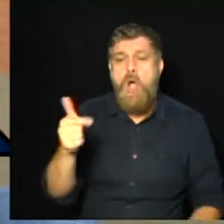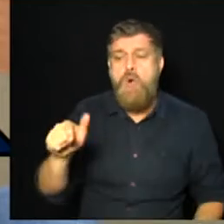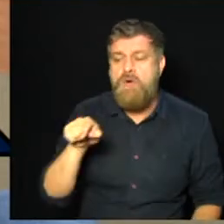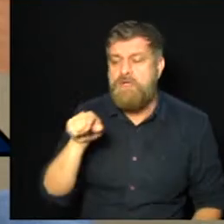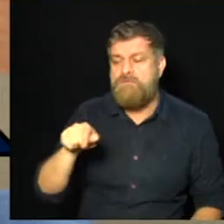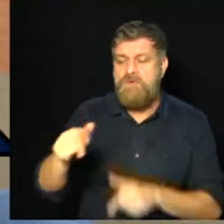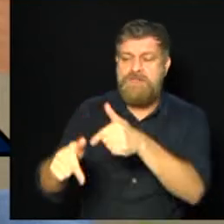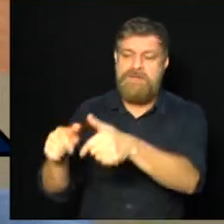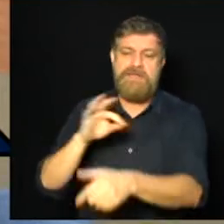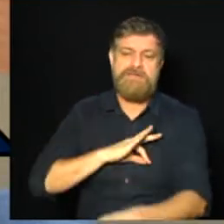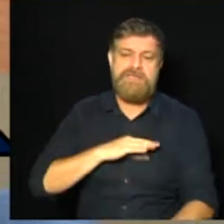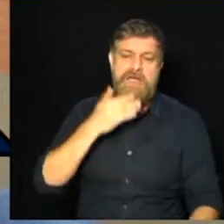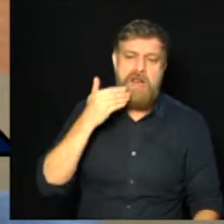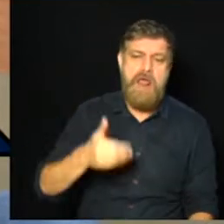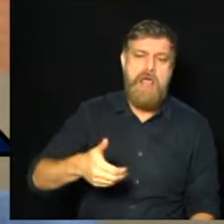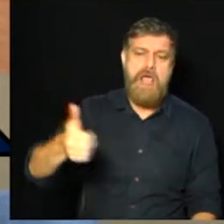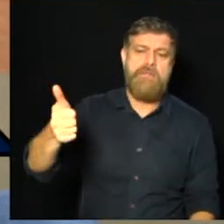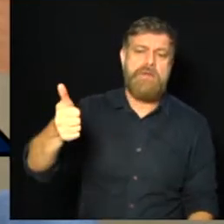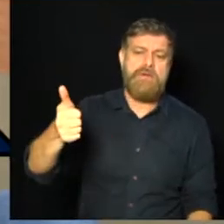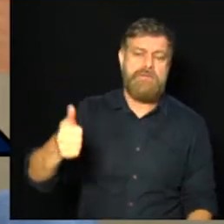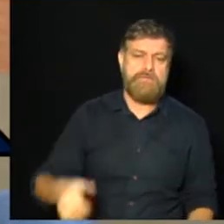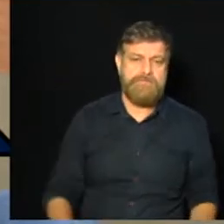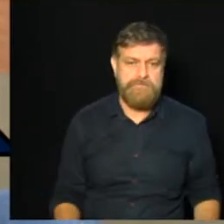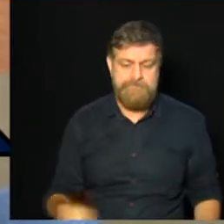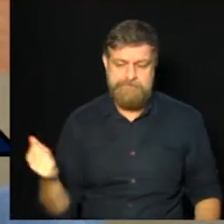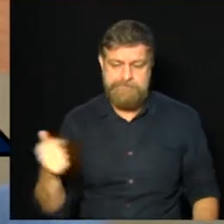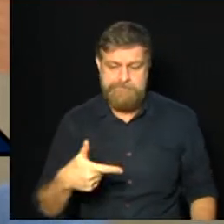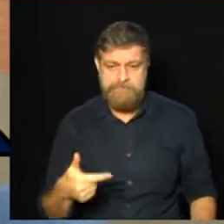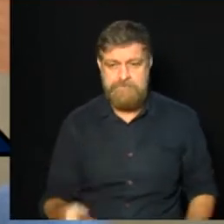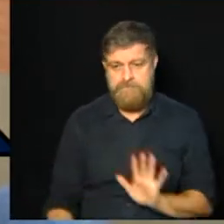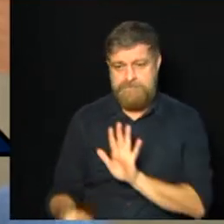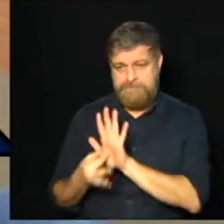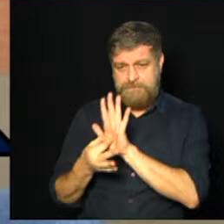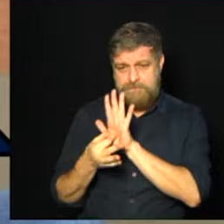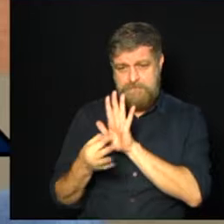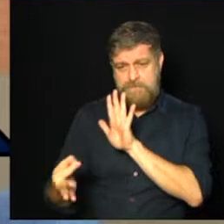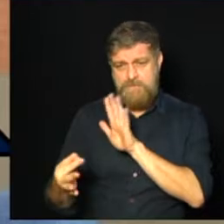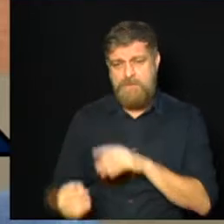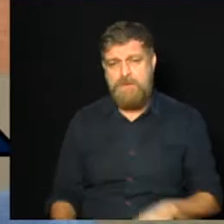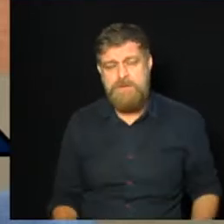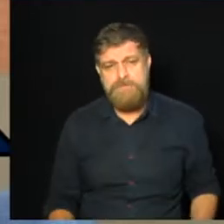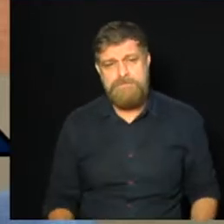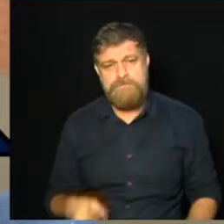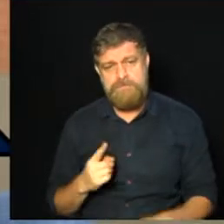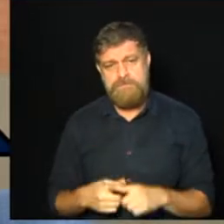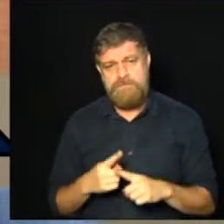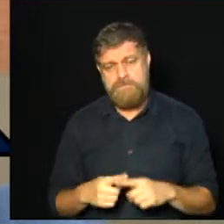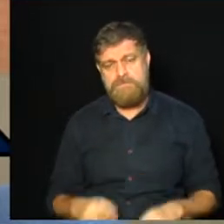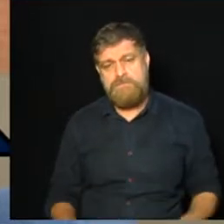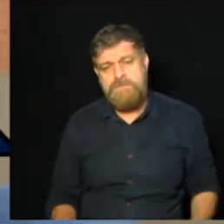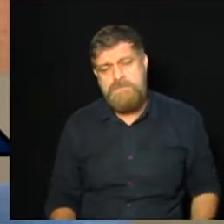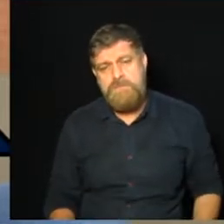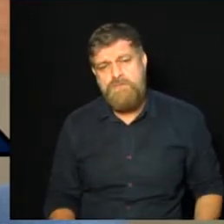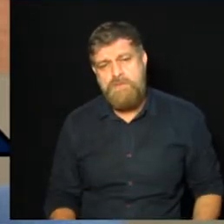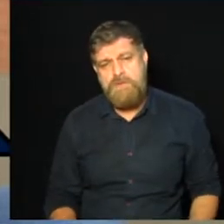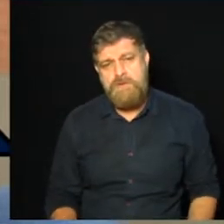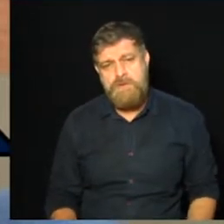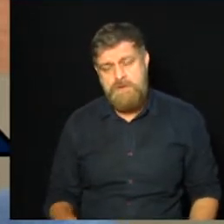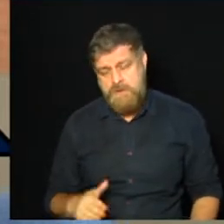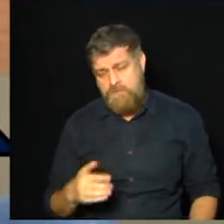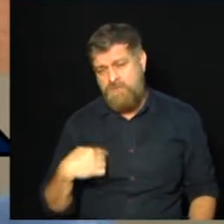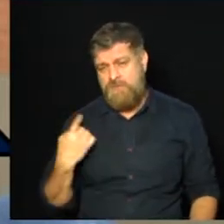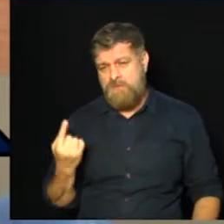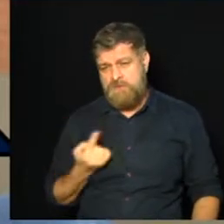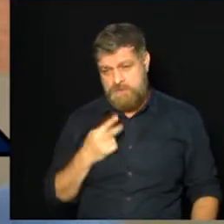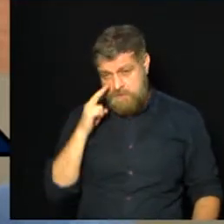de pagamento serem maiores. Só uma sugestão, porque a gente, quando vai ver um